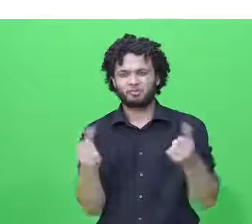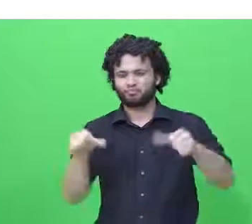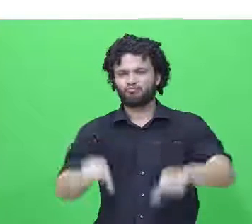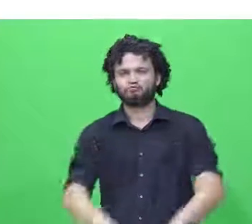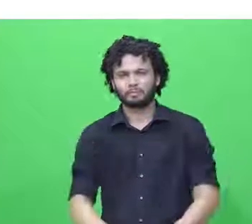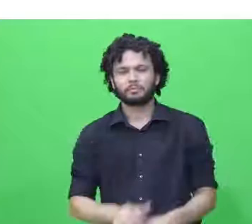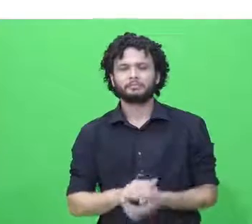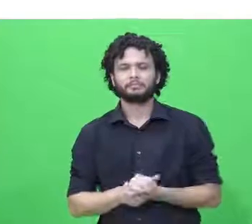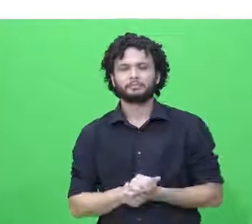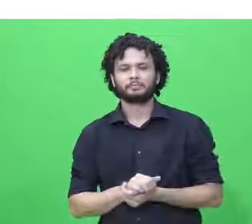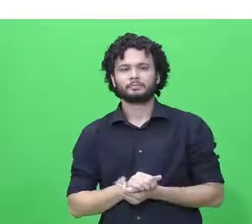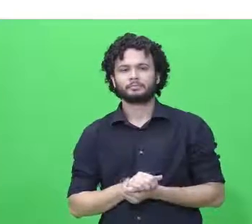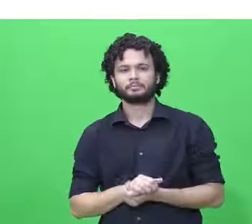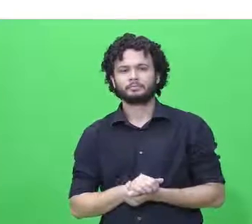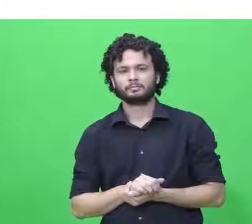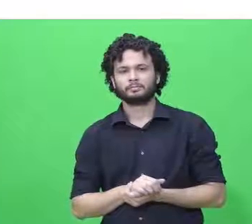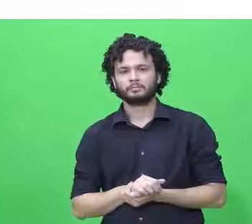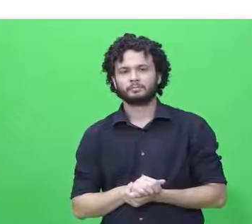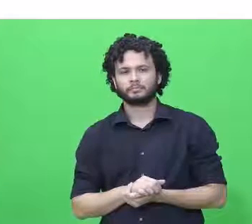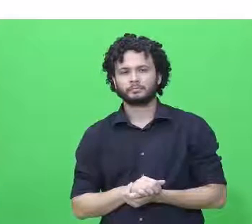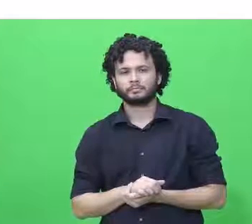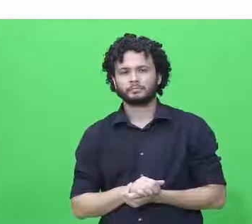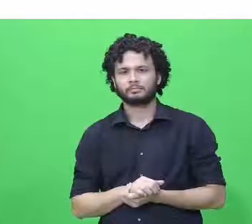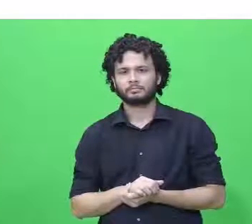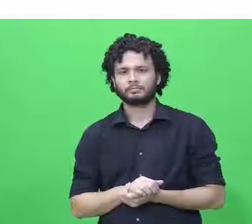negócio. Pode passar, então, o próximo slide.